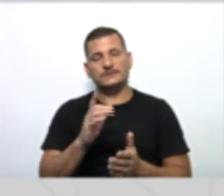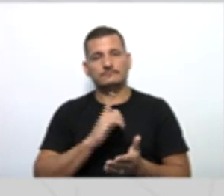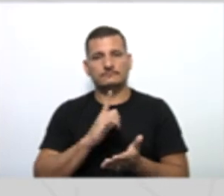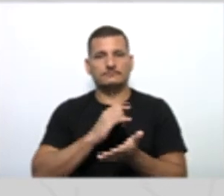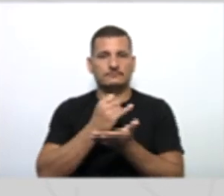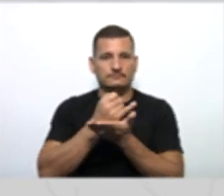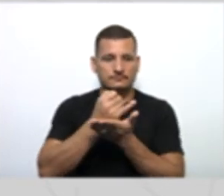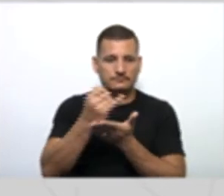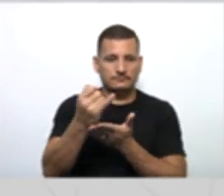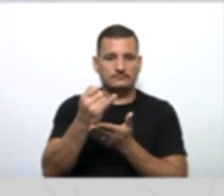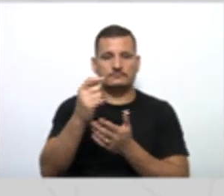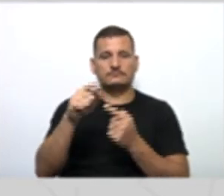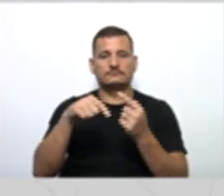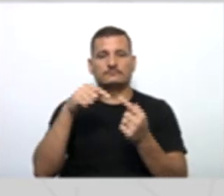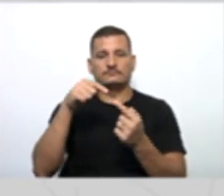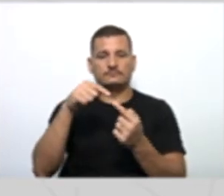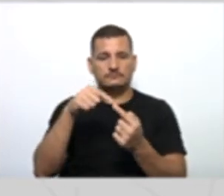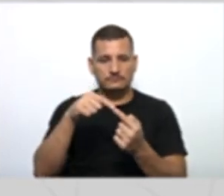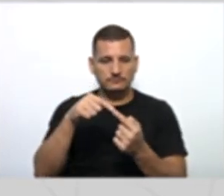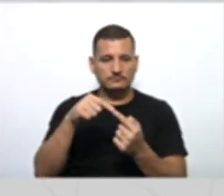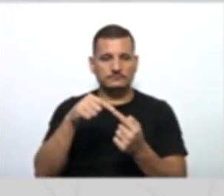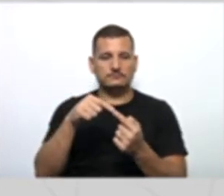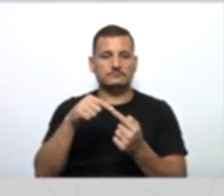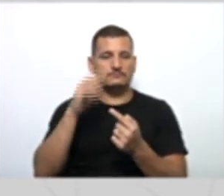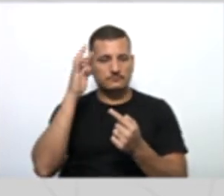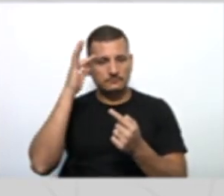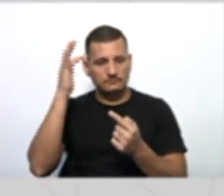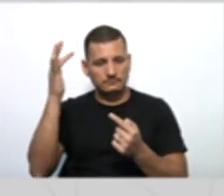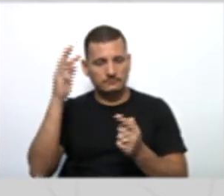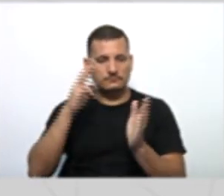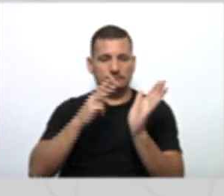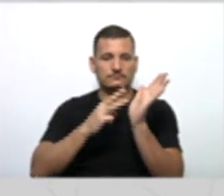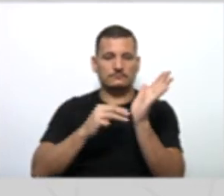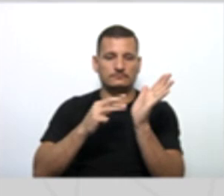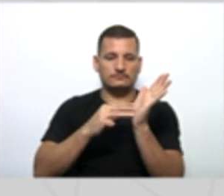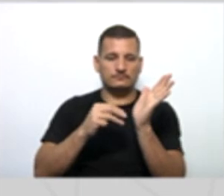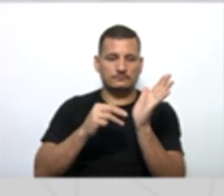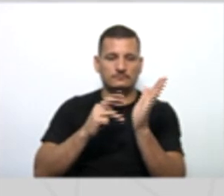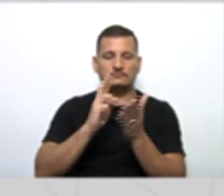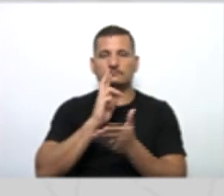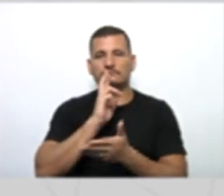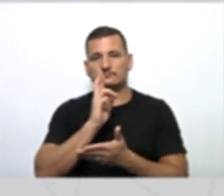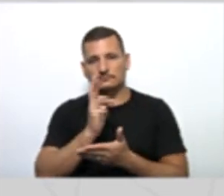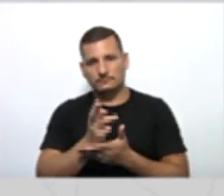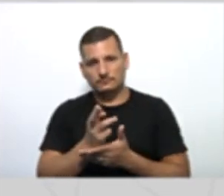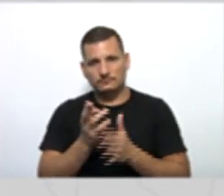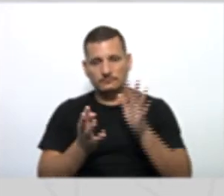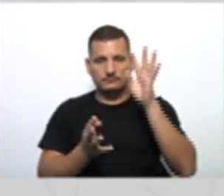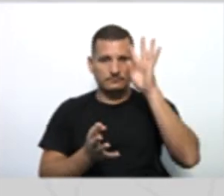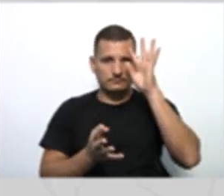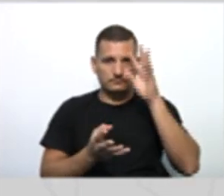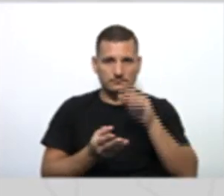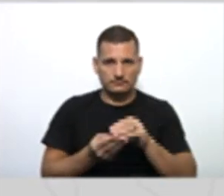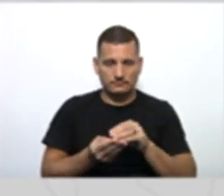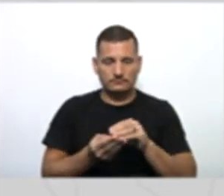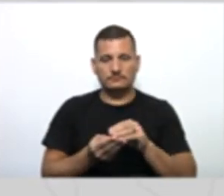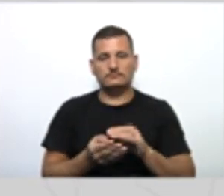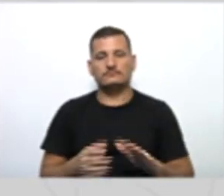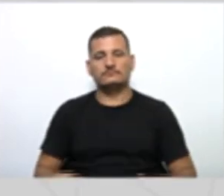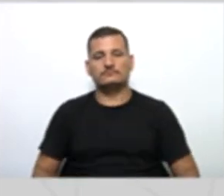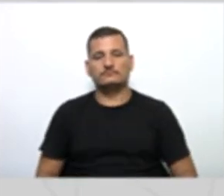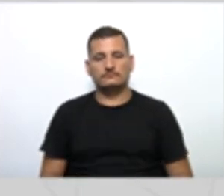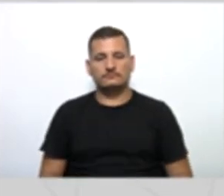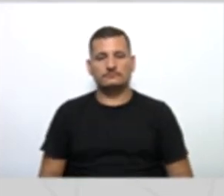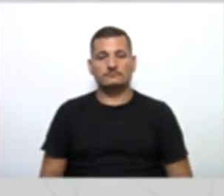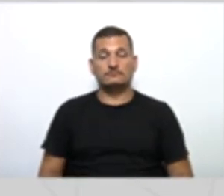introdução, vai ter objetivo, fundamentação, metodologia, resultados e considerações.